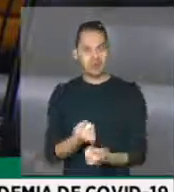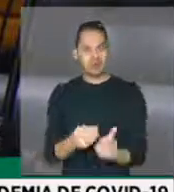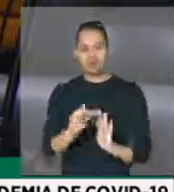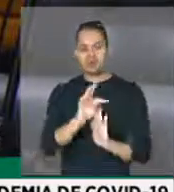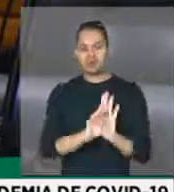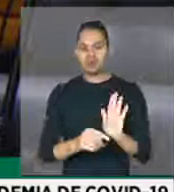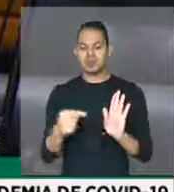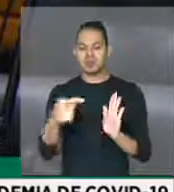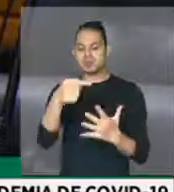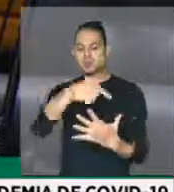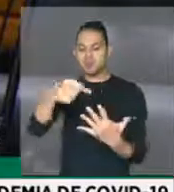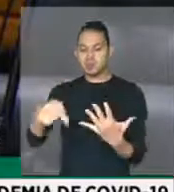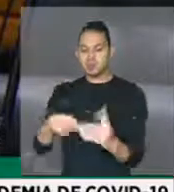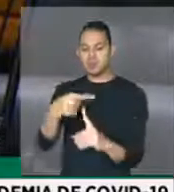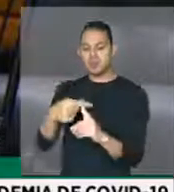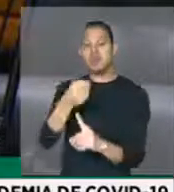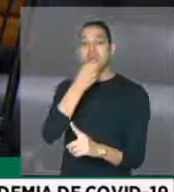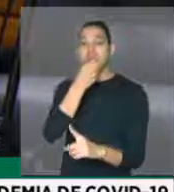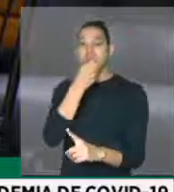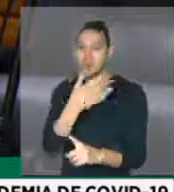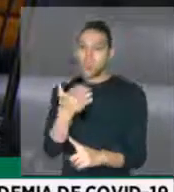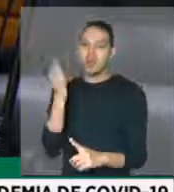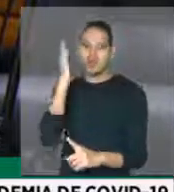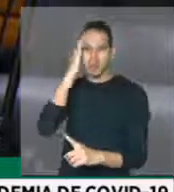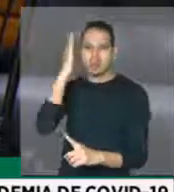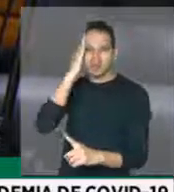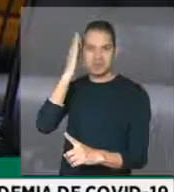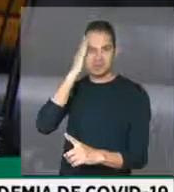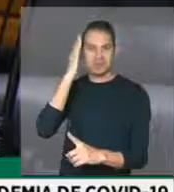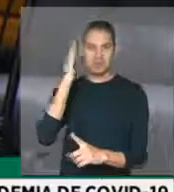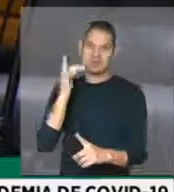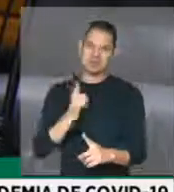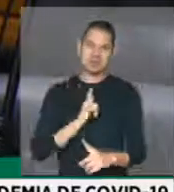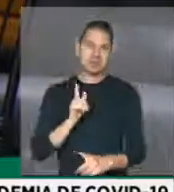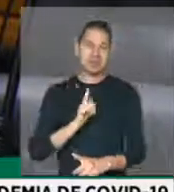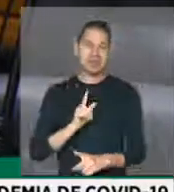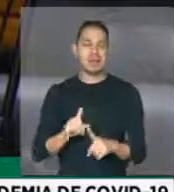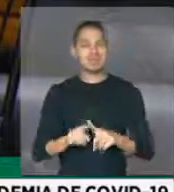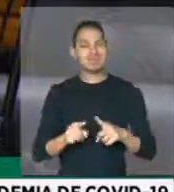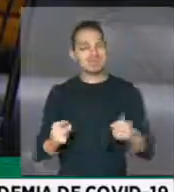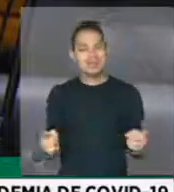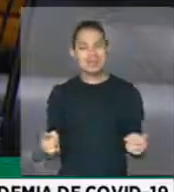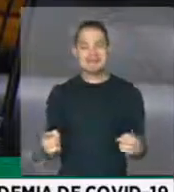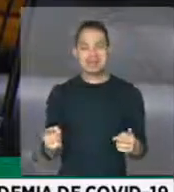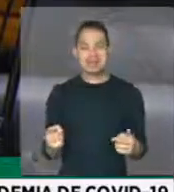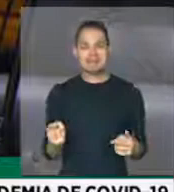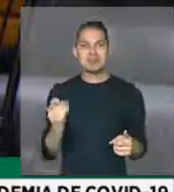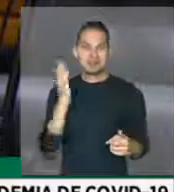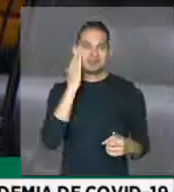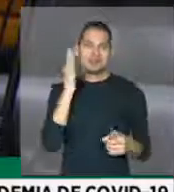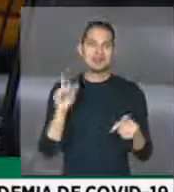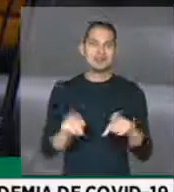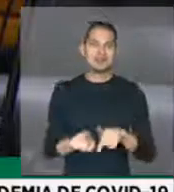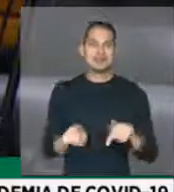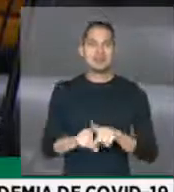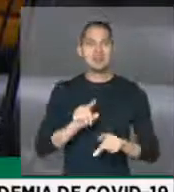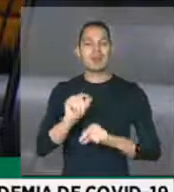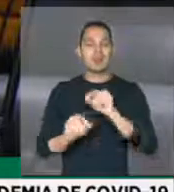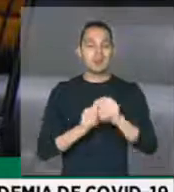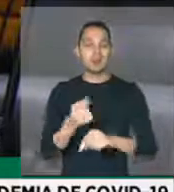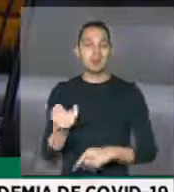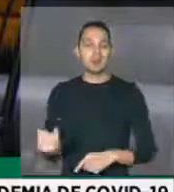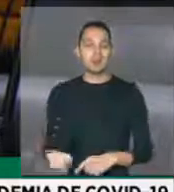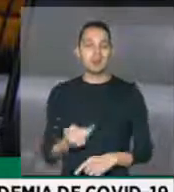pontos positivos que esse texto traz, mas reconhecendo a importância e a